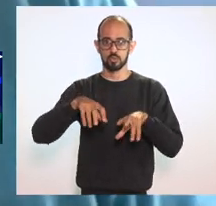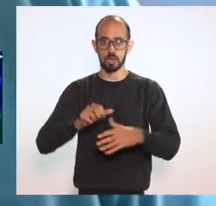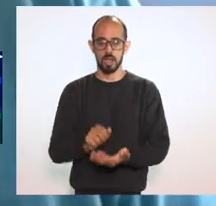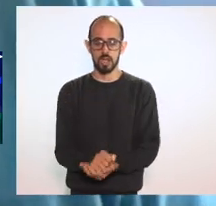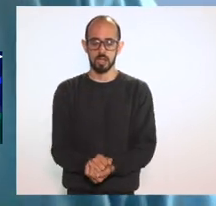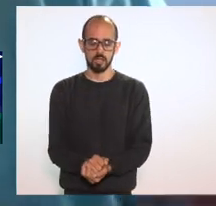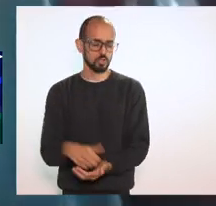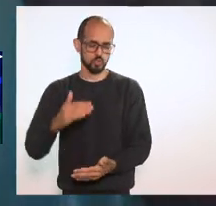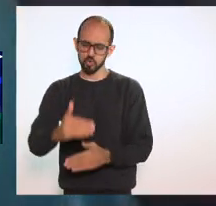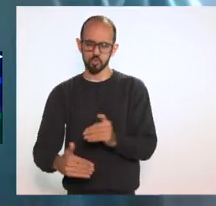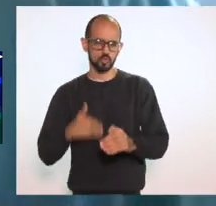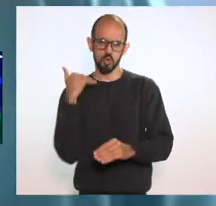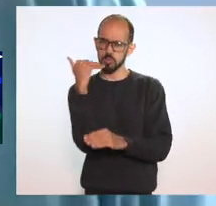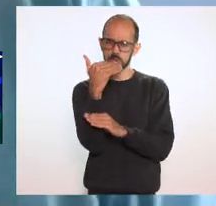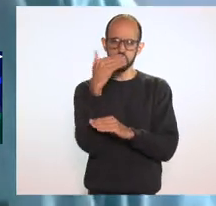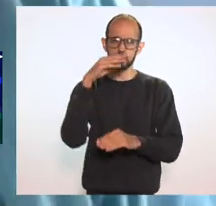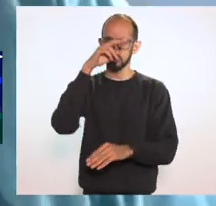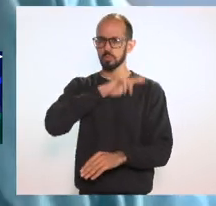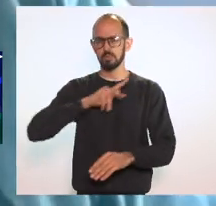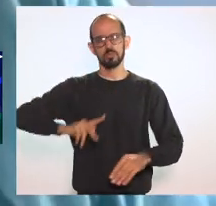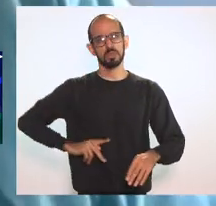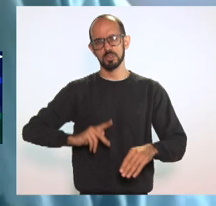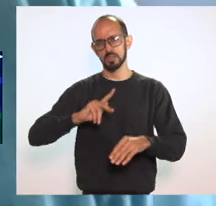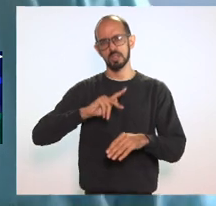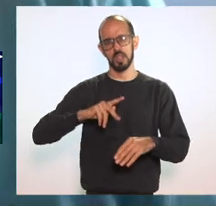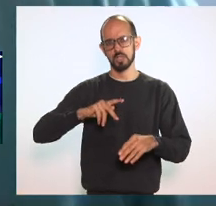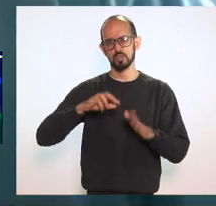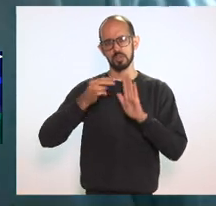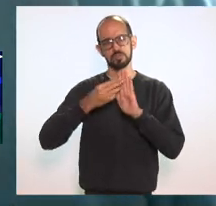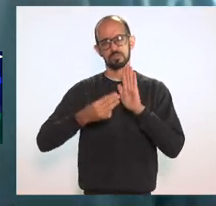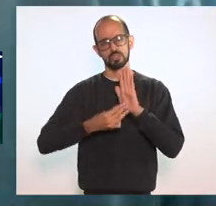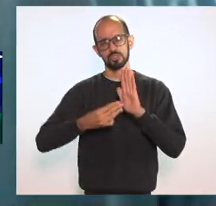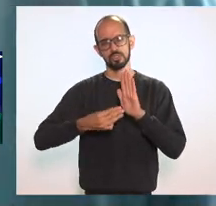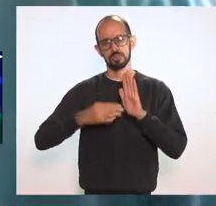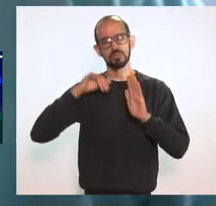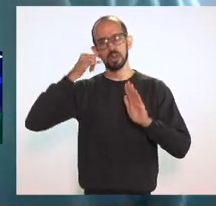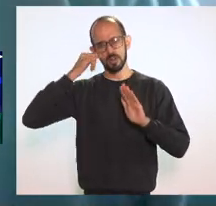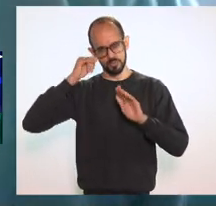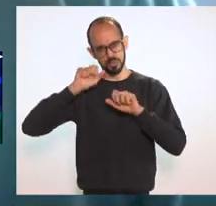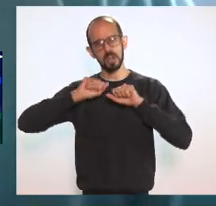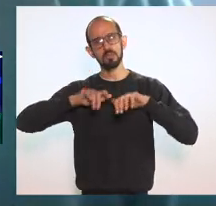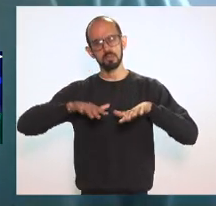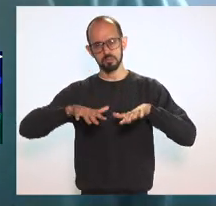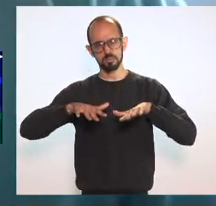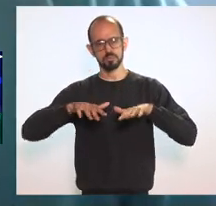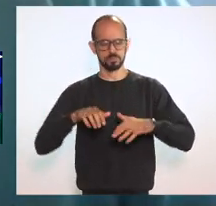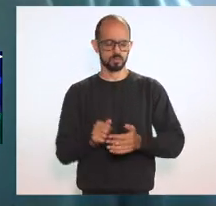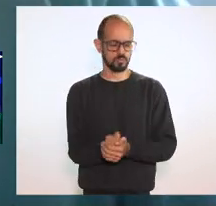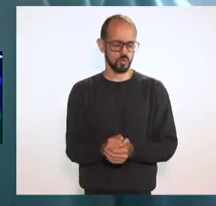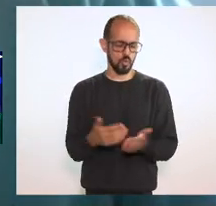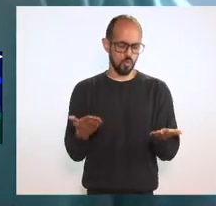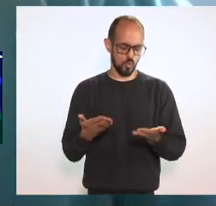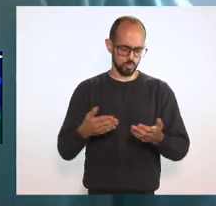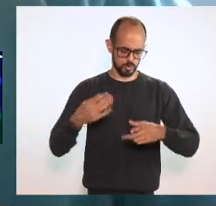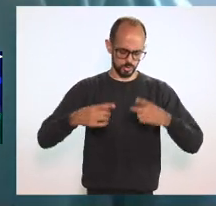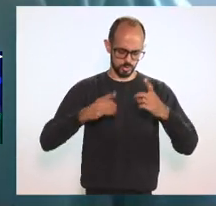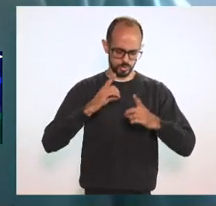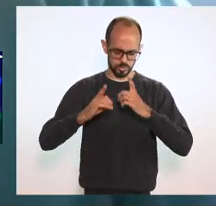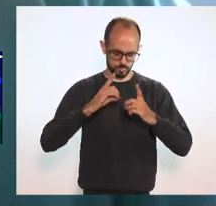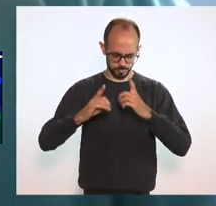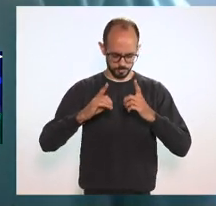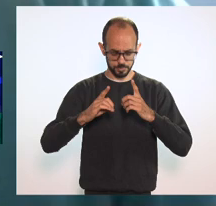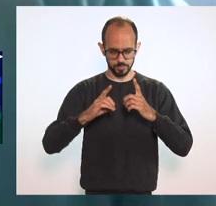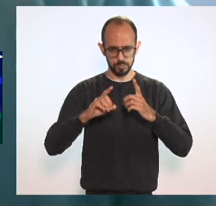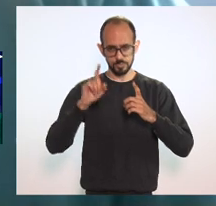República no combate à fome o lanche porta de discussão Hoje é a